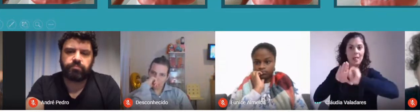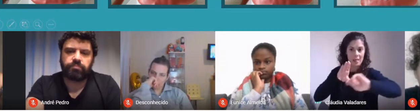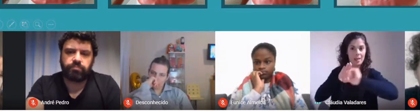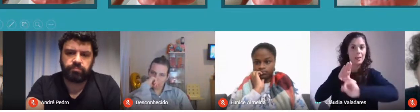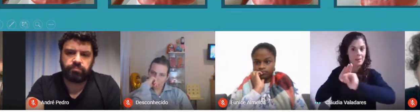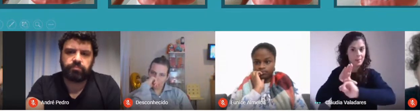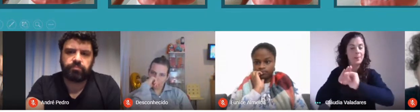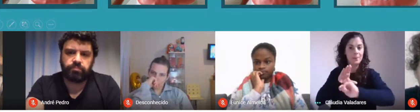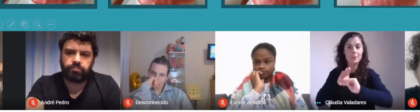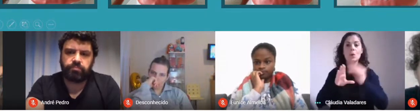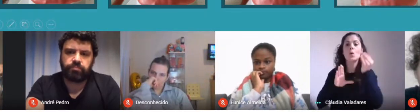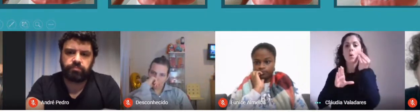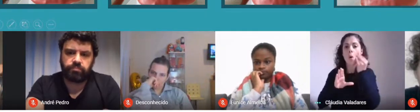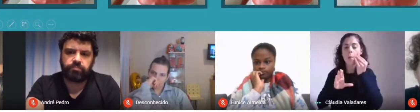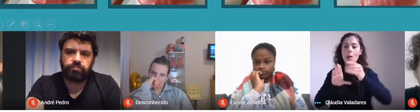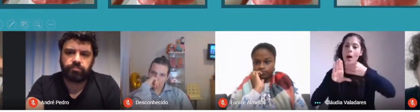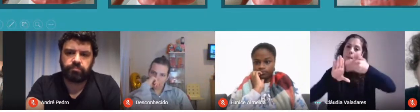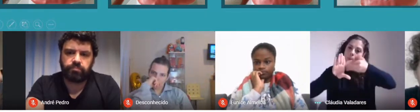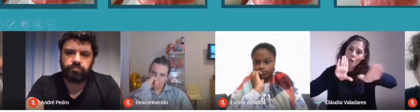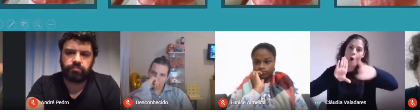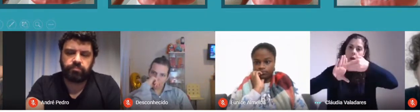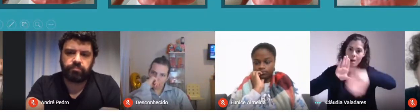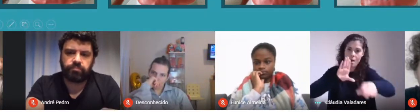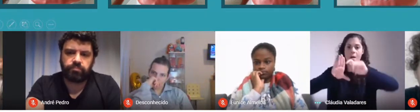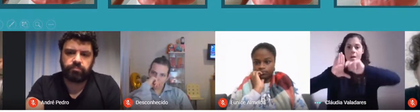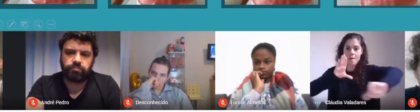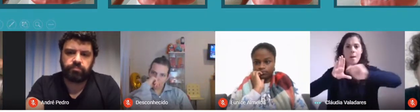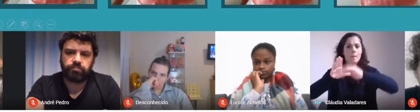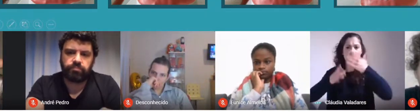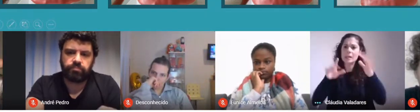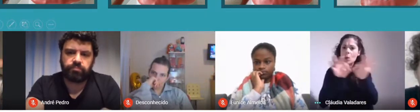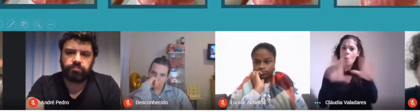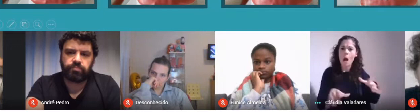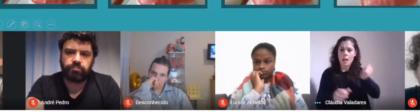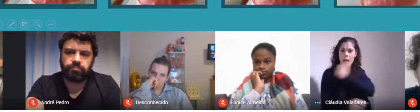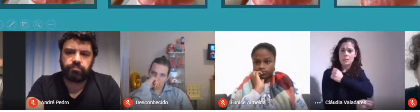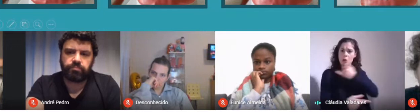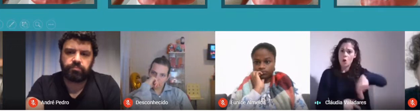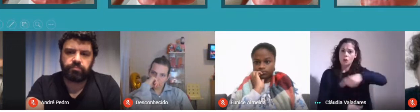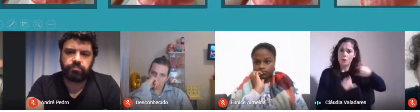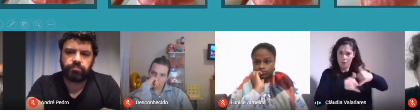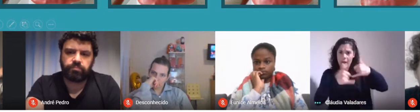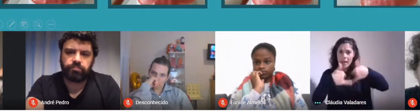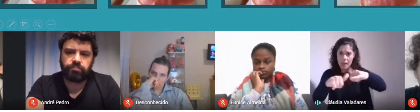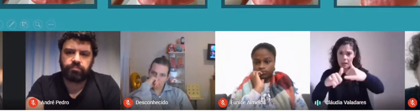com movimentos de varredura, como se fosse a varrer mesmo com a escova.